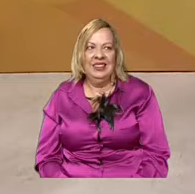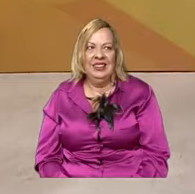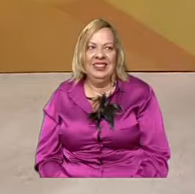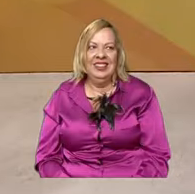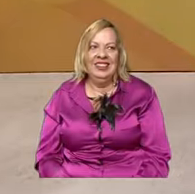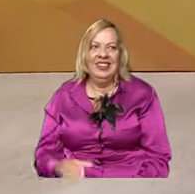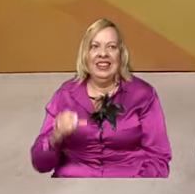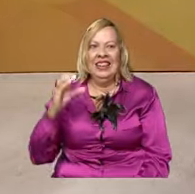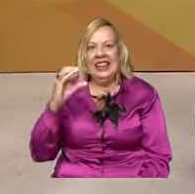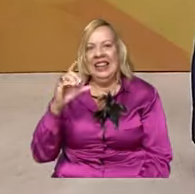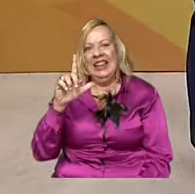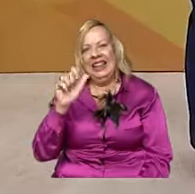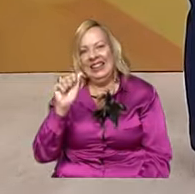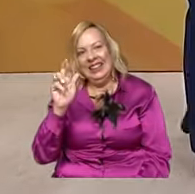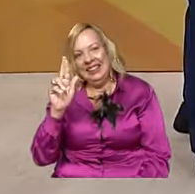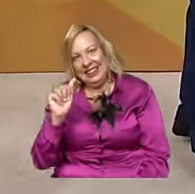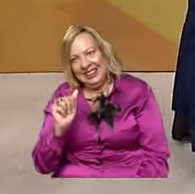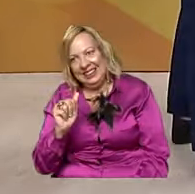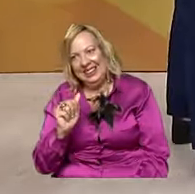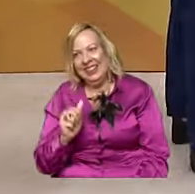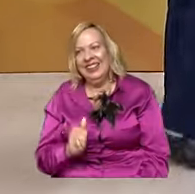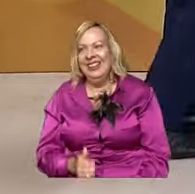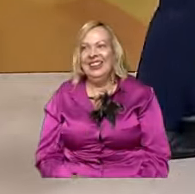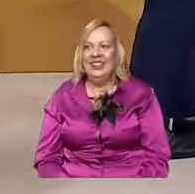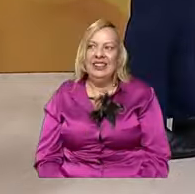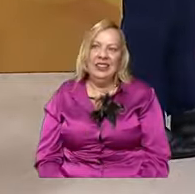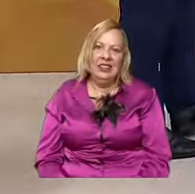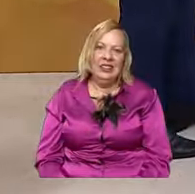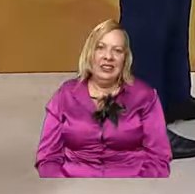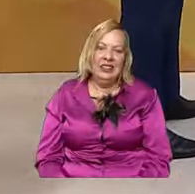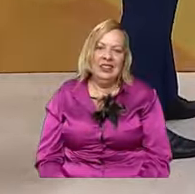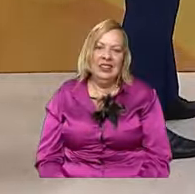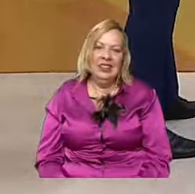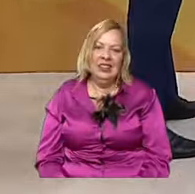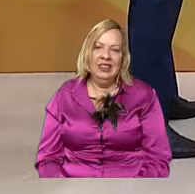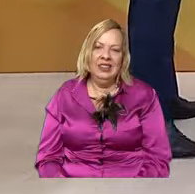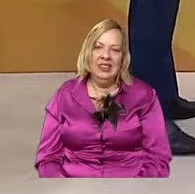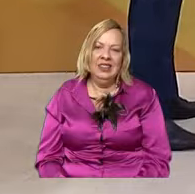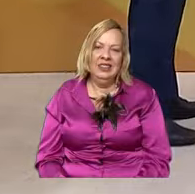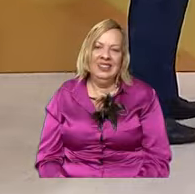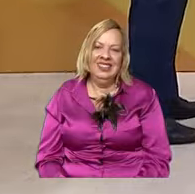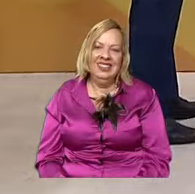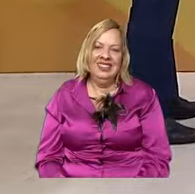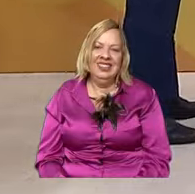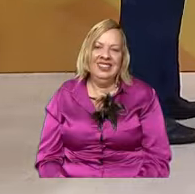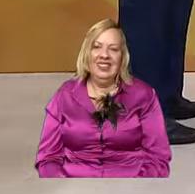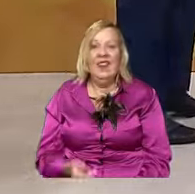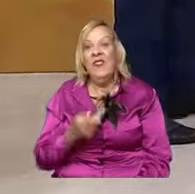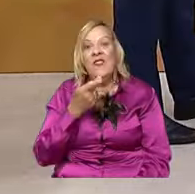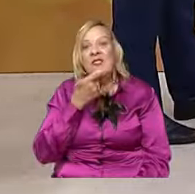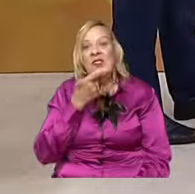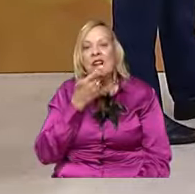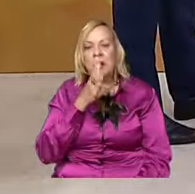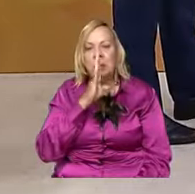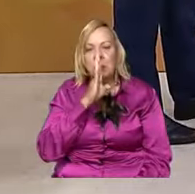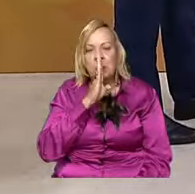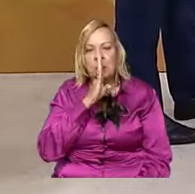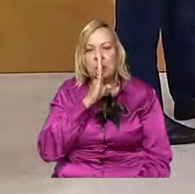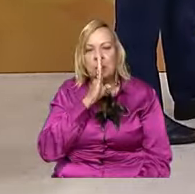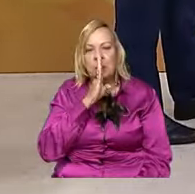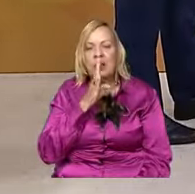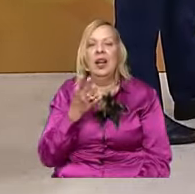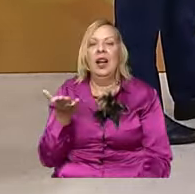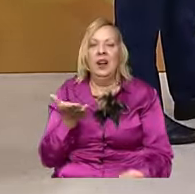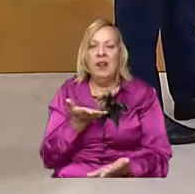e a Valesca. Olha o detalhe, agora, olha o detalhe aqui. Olha que show de. Vamos falar agora. Quarto prêmio especial. Elas nunca falam, né? Aí agora elas